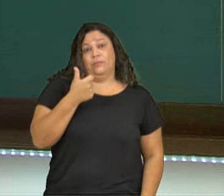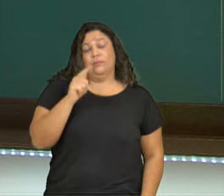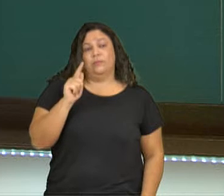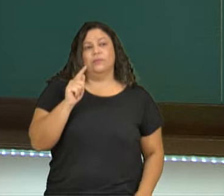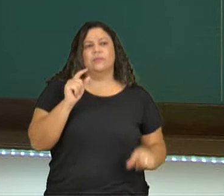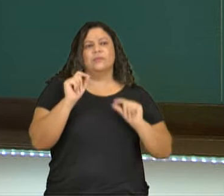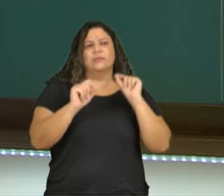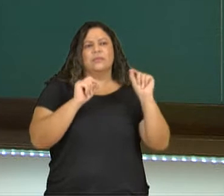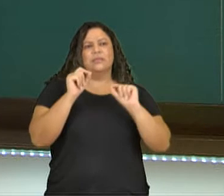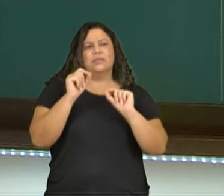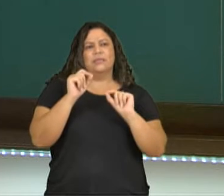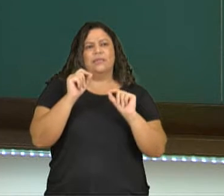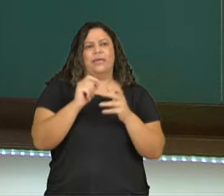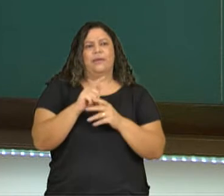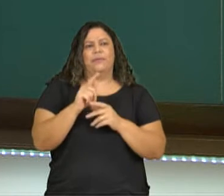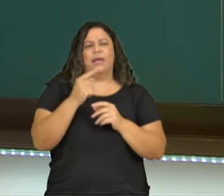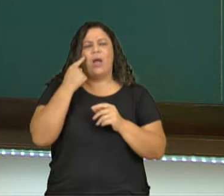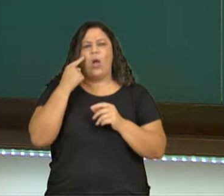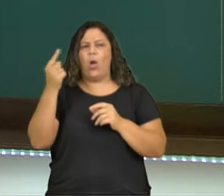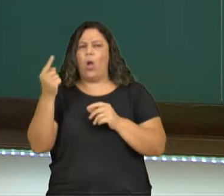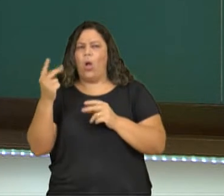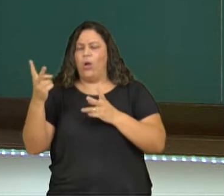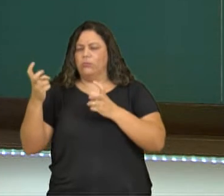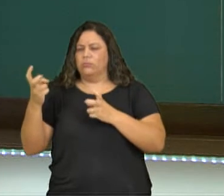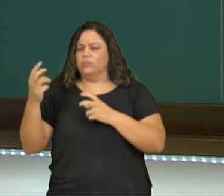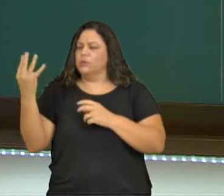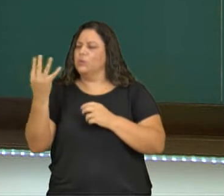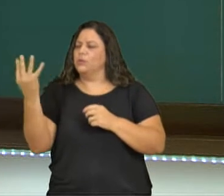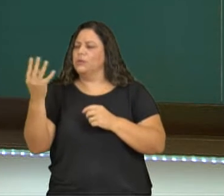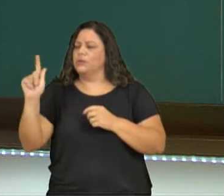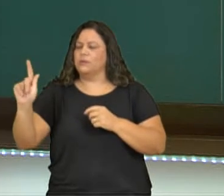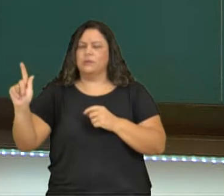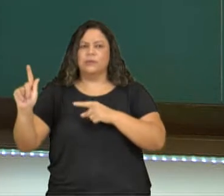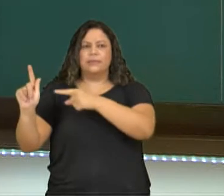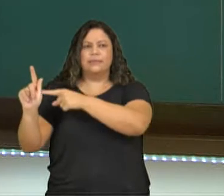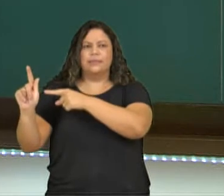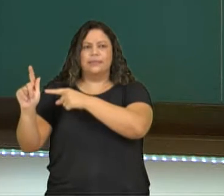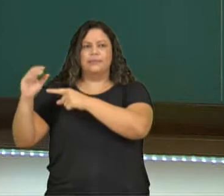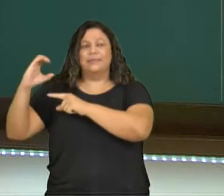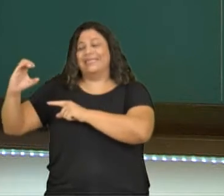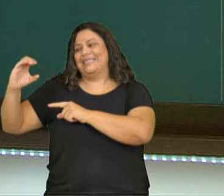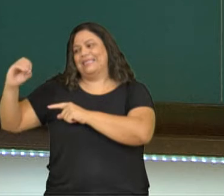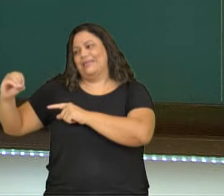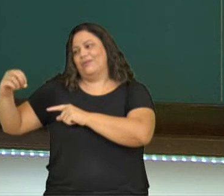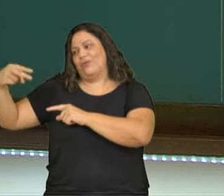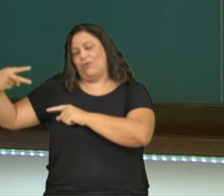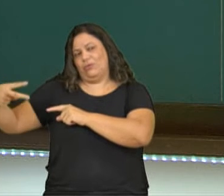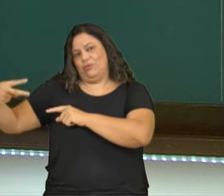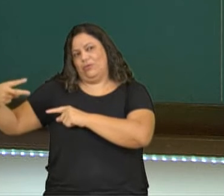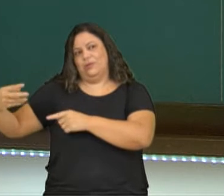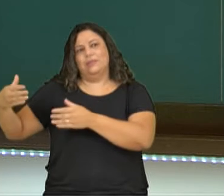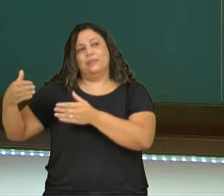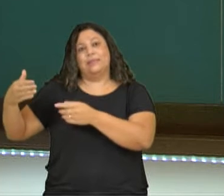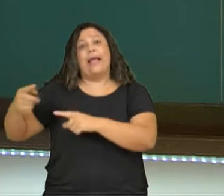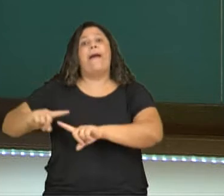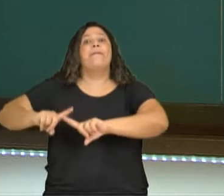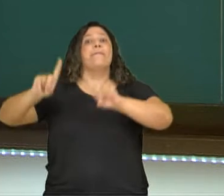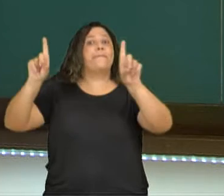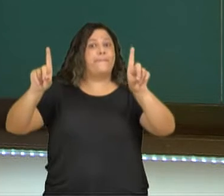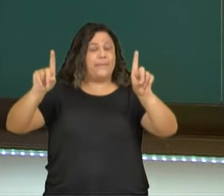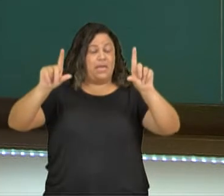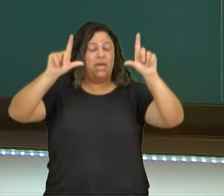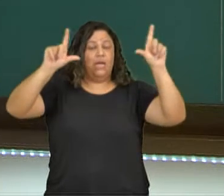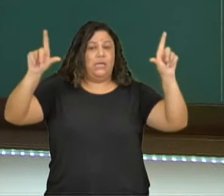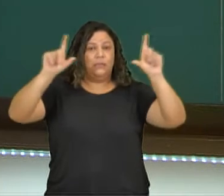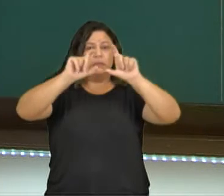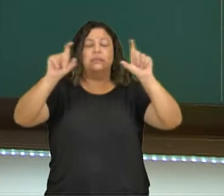grafite produzem ou produziriam 44 gramas de CO2. Porém, o enunciado do